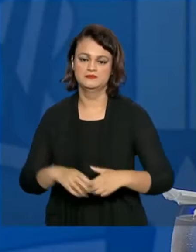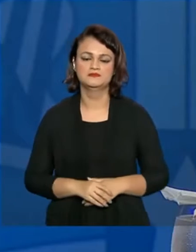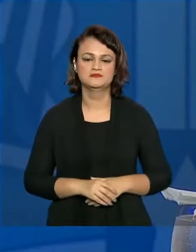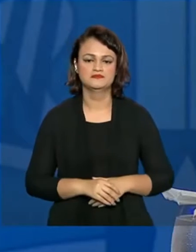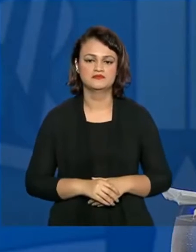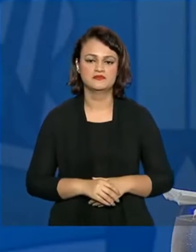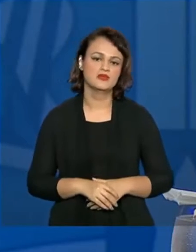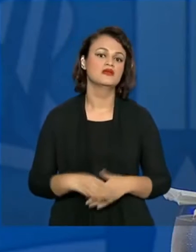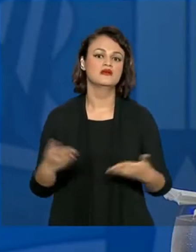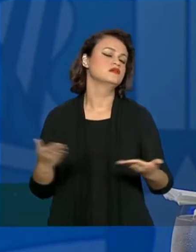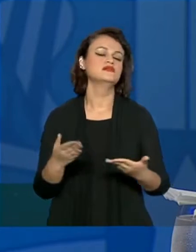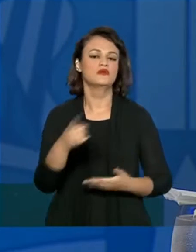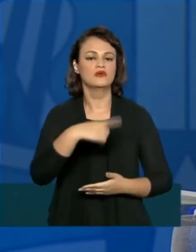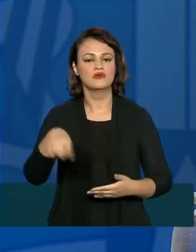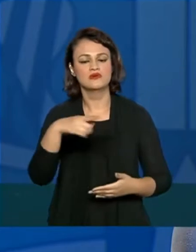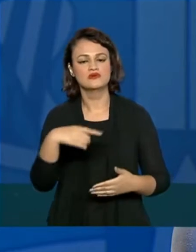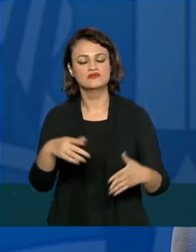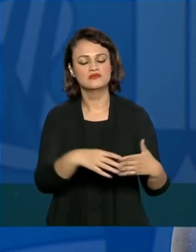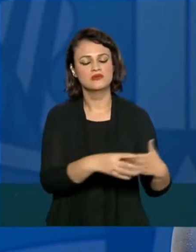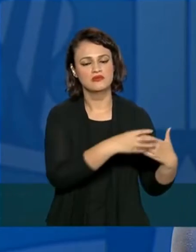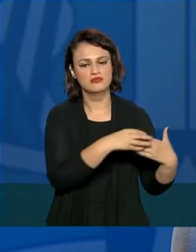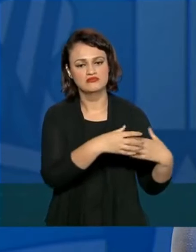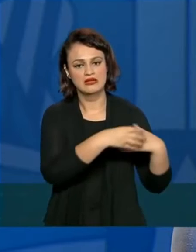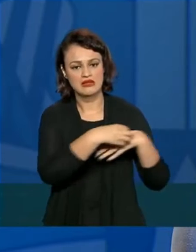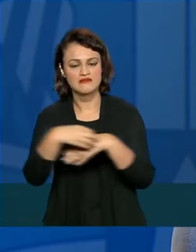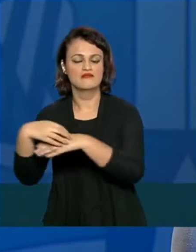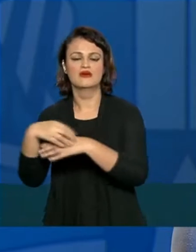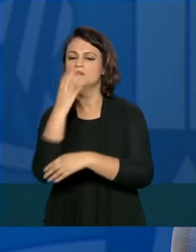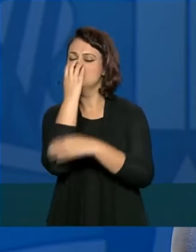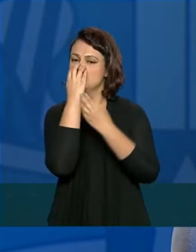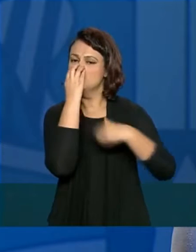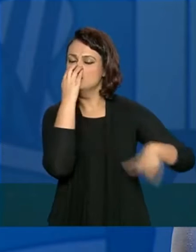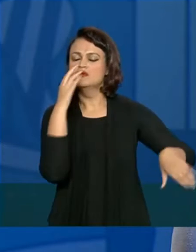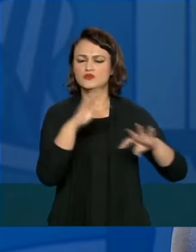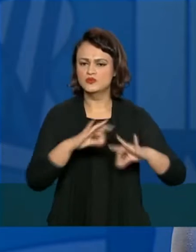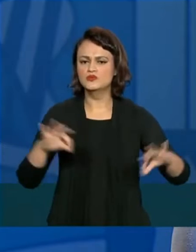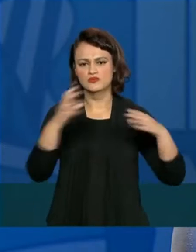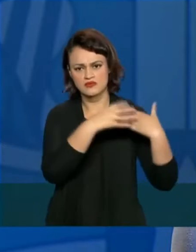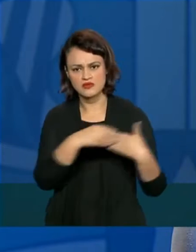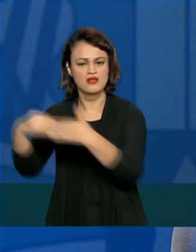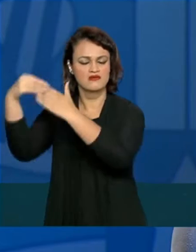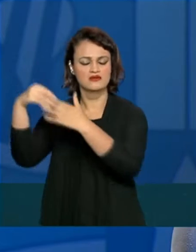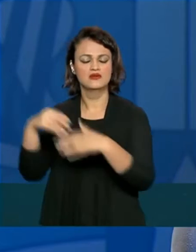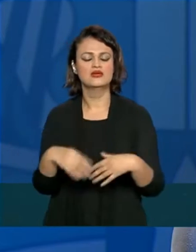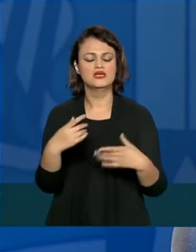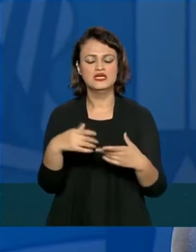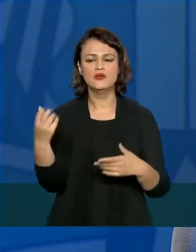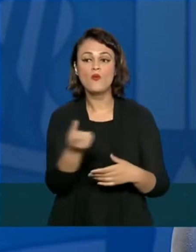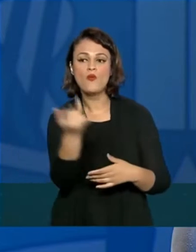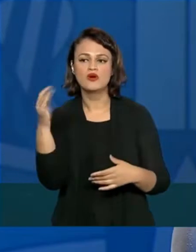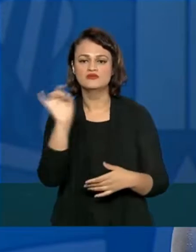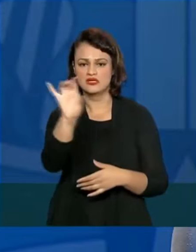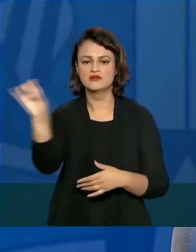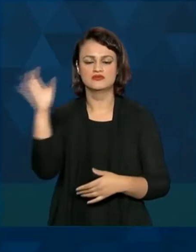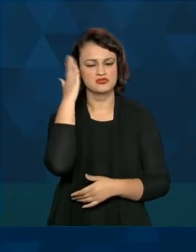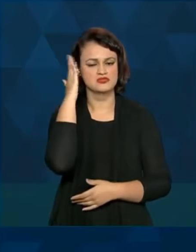Então, nós temos aqui, foram distribuídos ventiladores a todas as unidades da Federação e nós temos a quantidade que foi entregue a cada